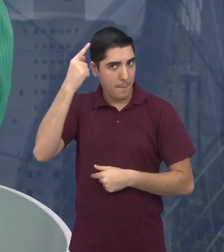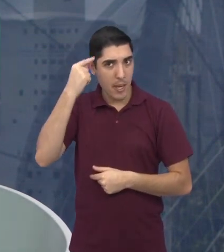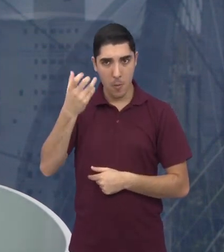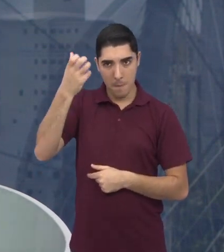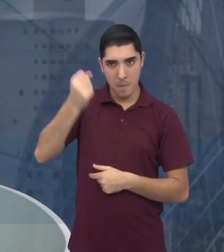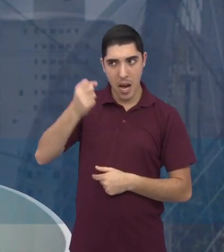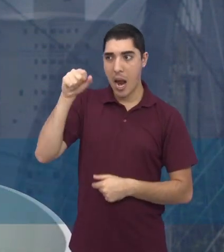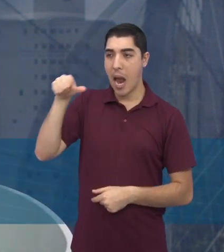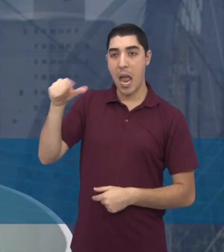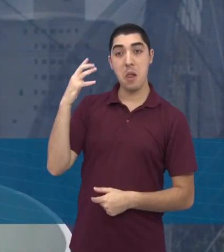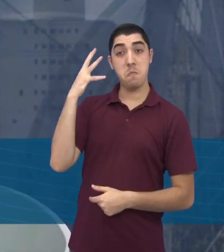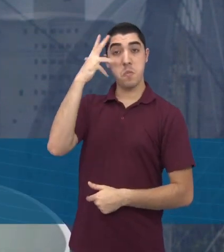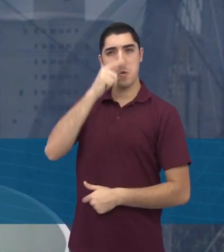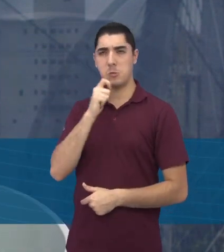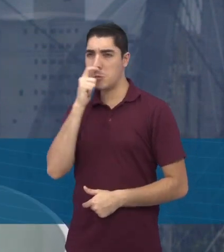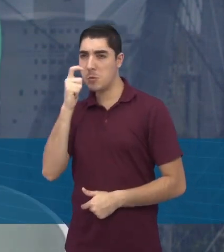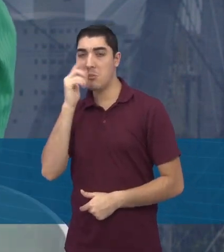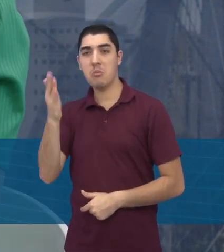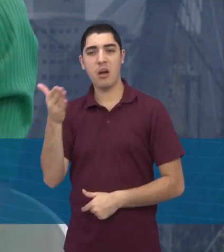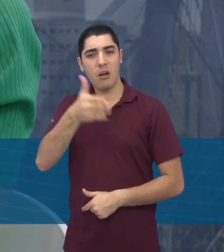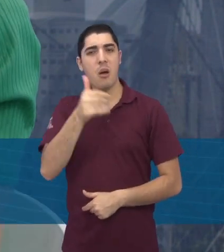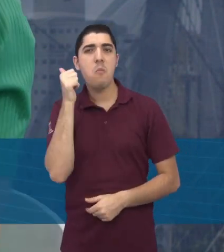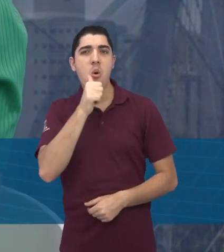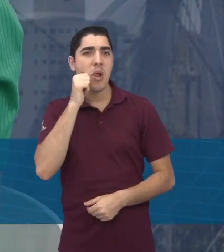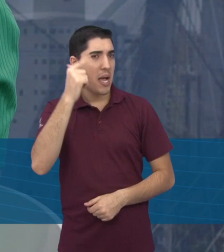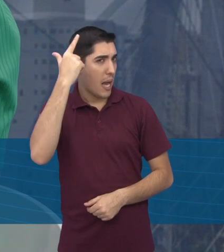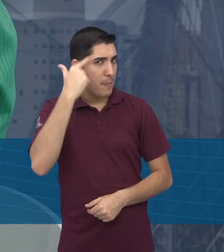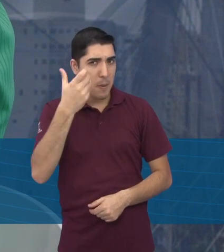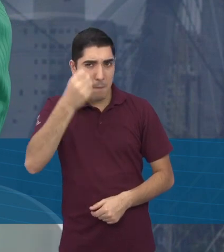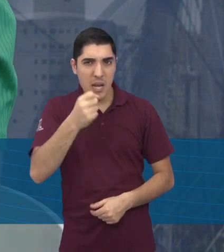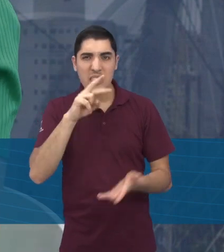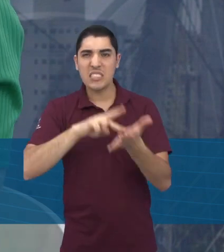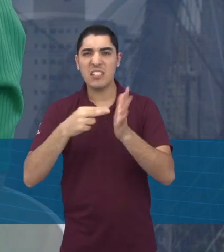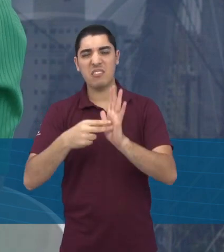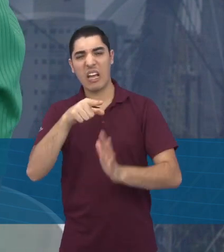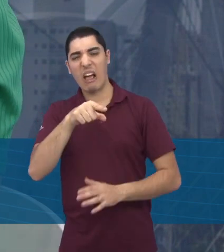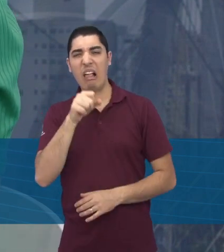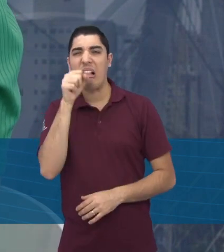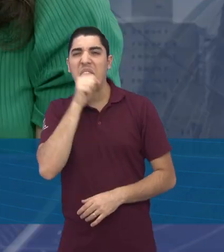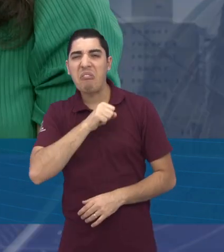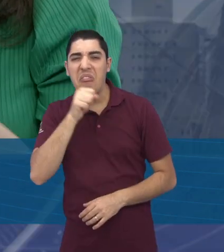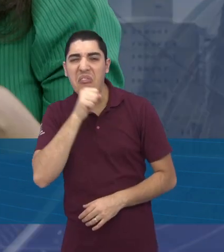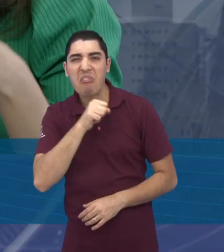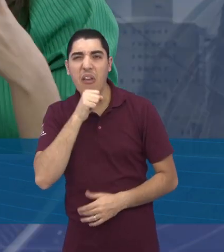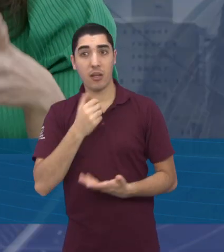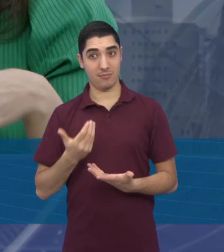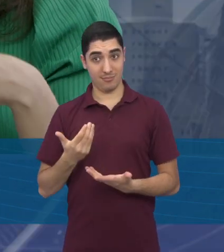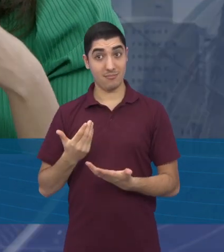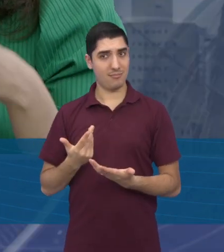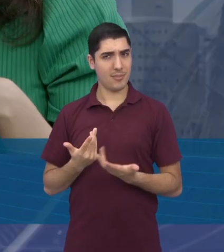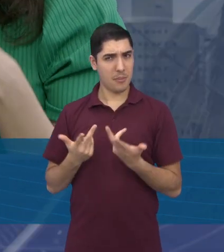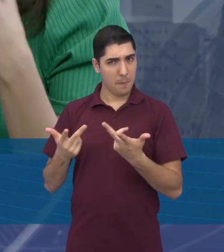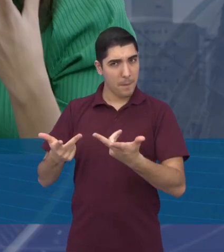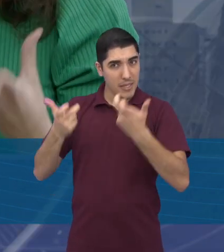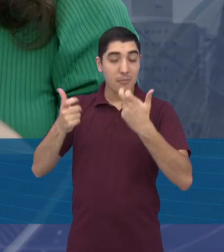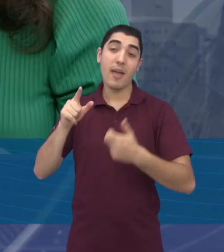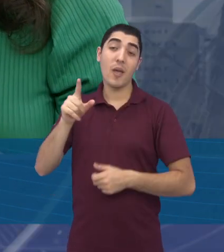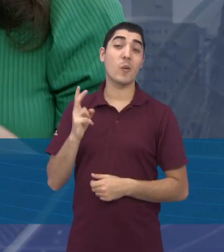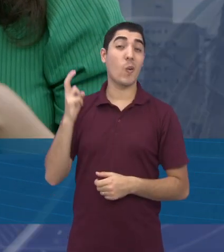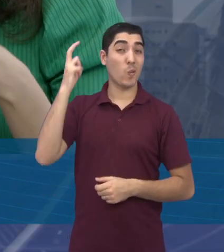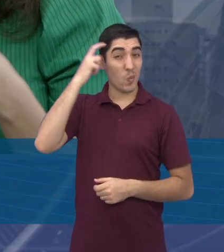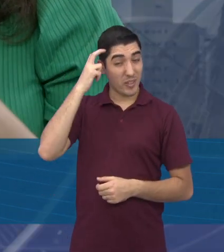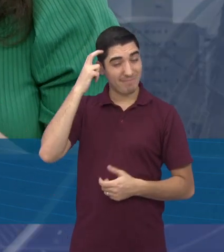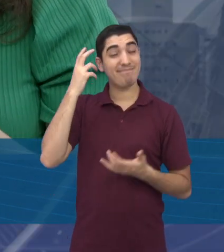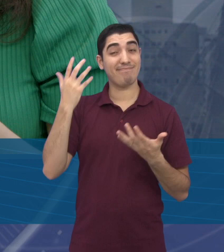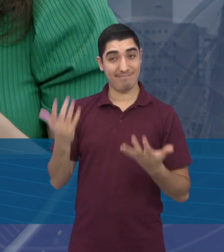considerado charmoso, elegante, e em mulheres o cabelo branco é considerado desleixo, por exemplo, né? Isso tudo tem uma questão também